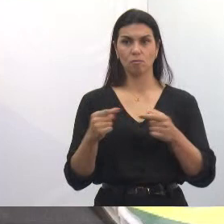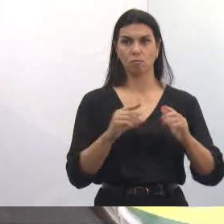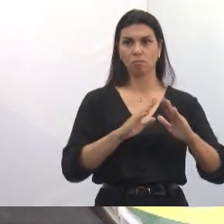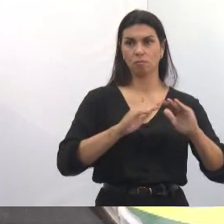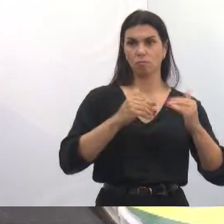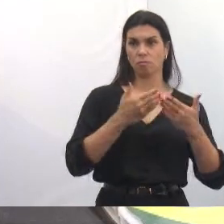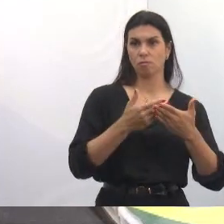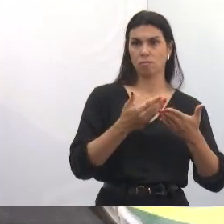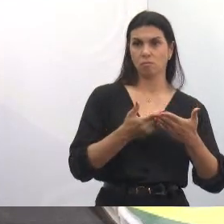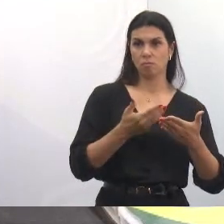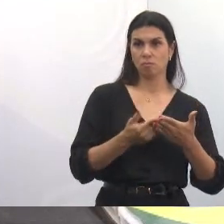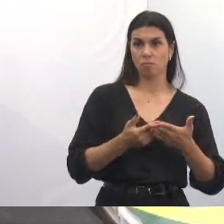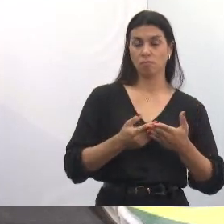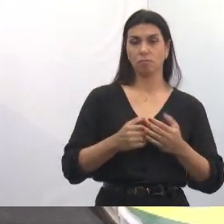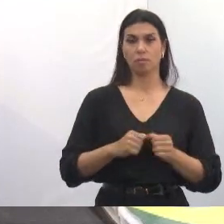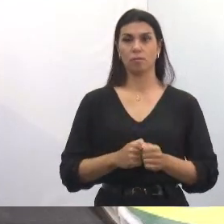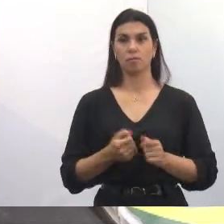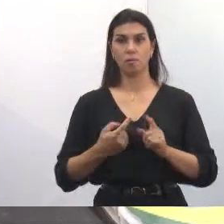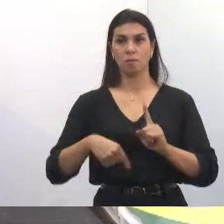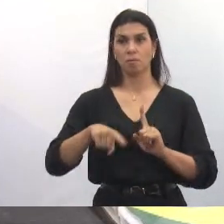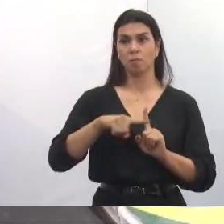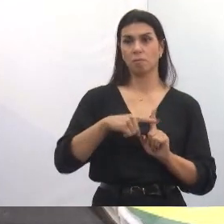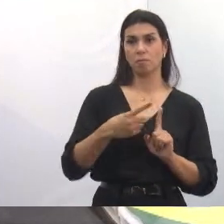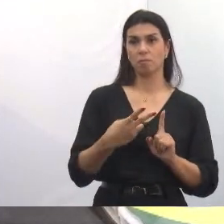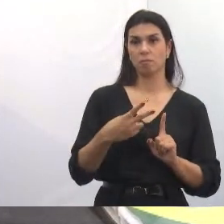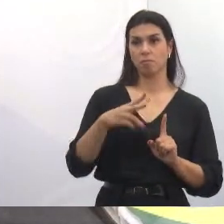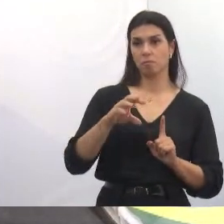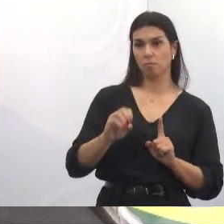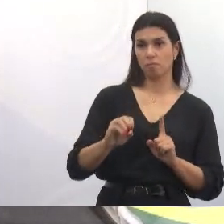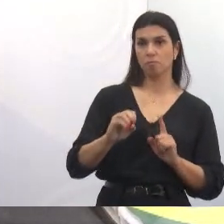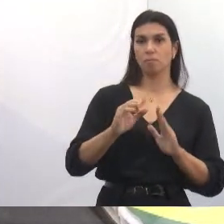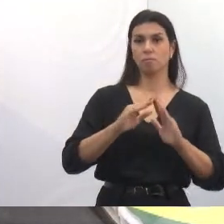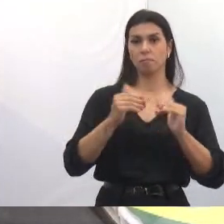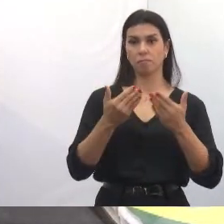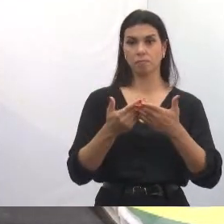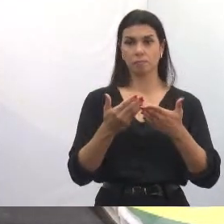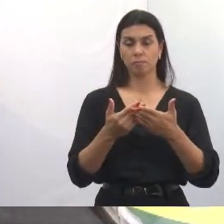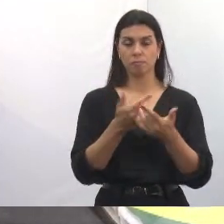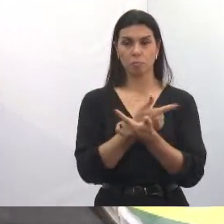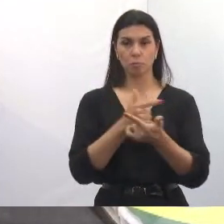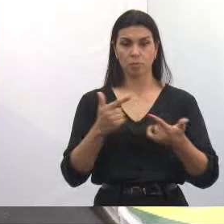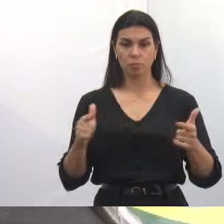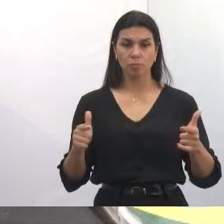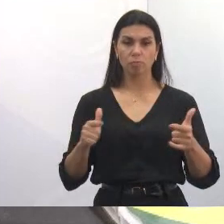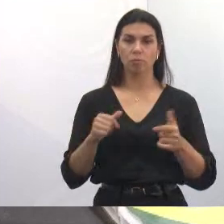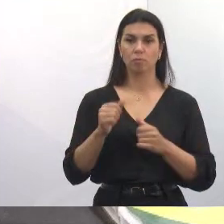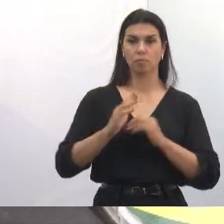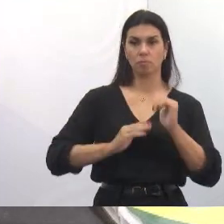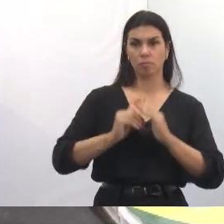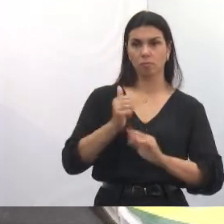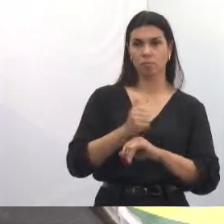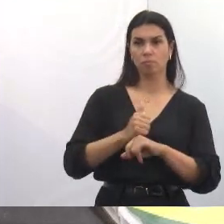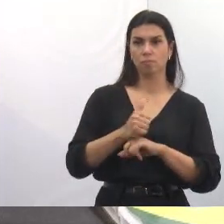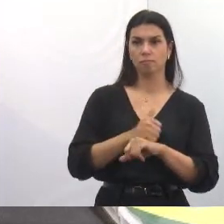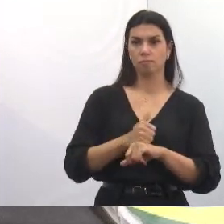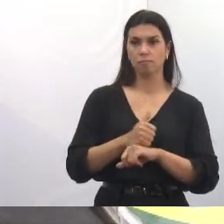escolas estão sem os oficiais de serviços municipais. Então, peço o voto favorável de todos.